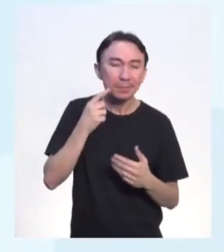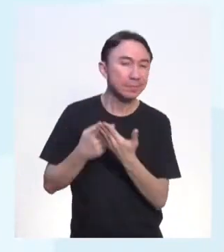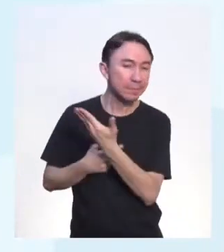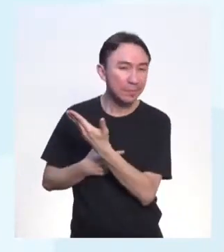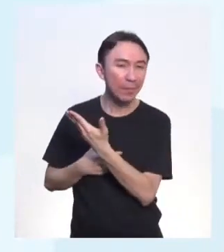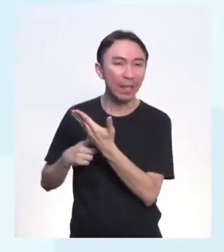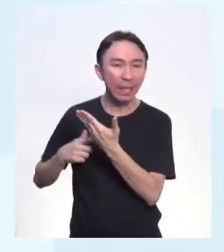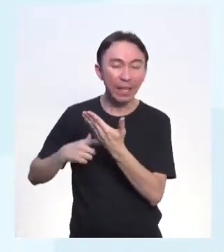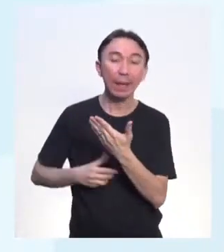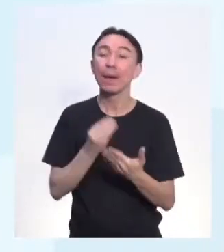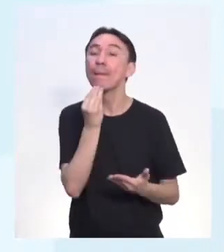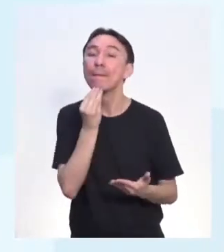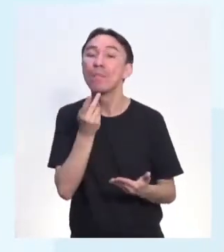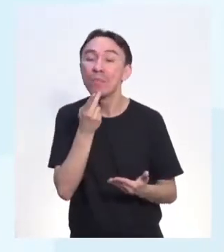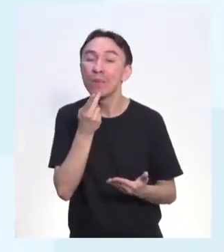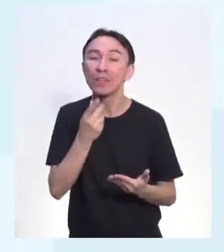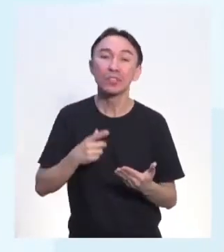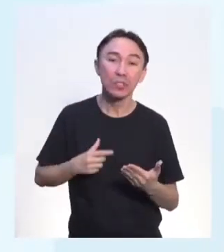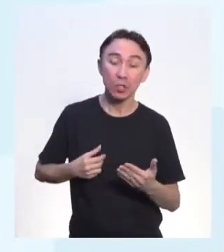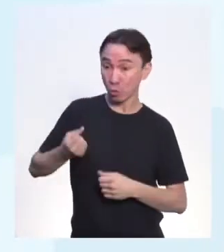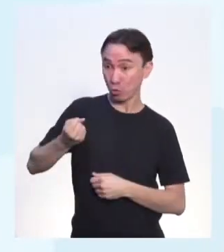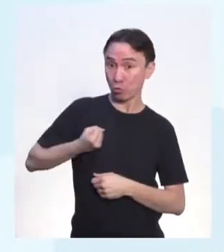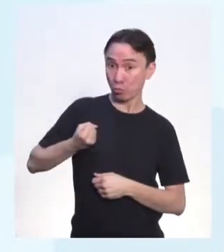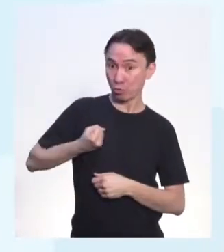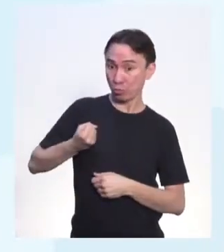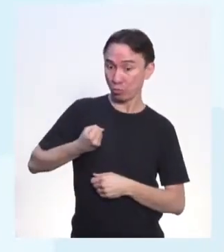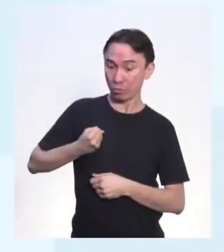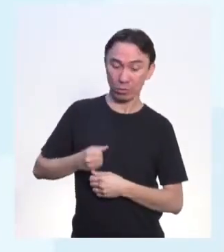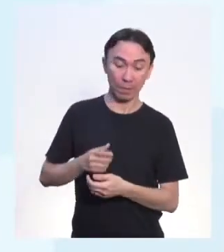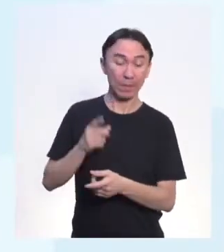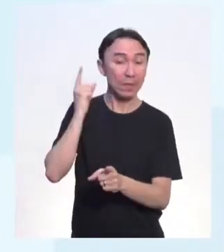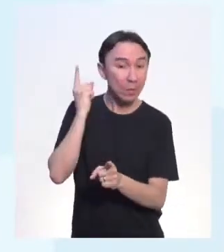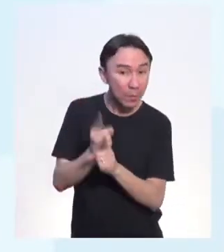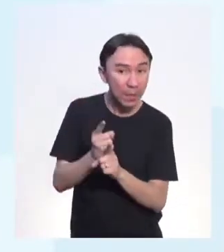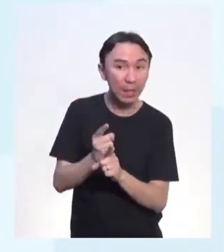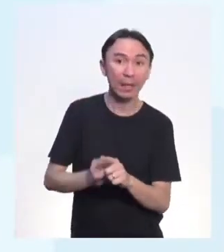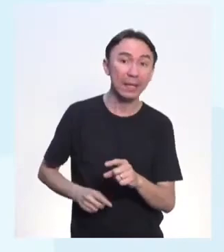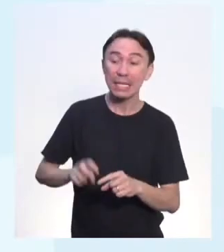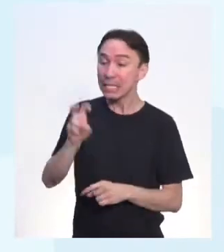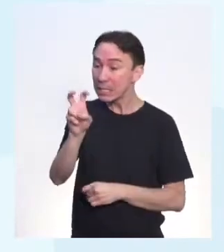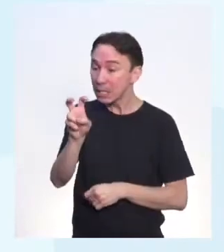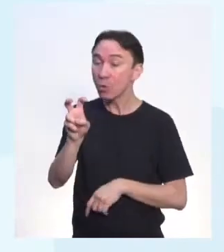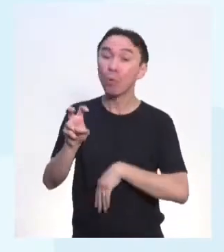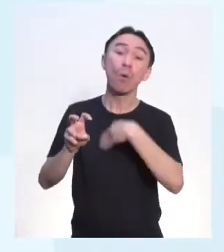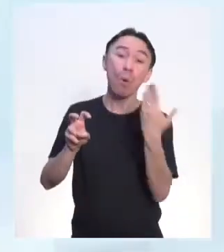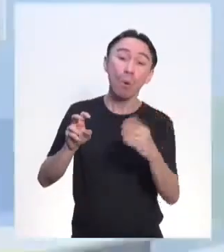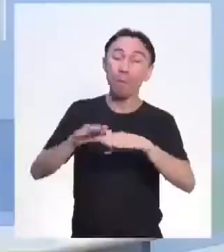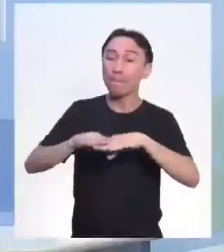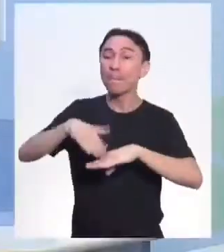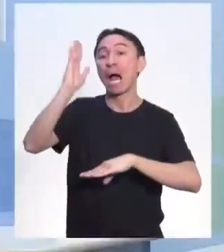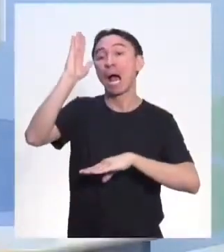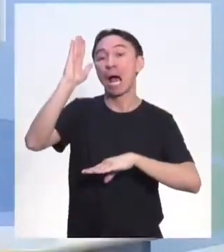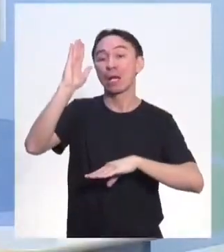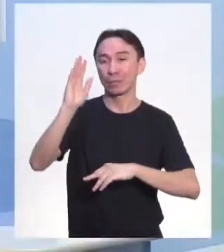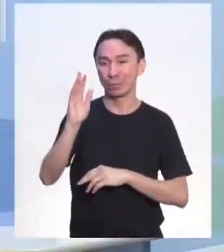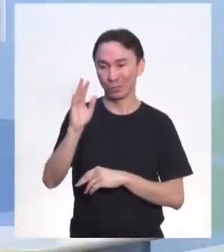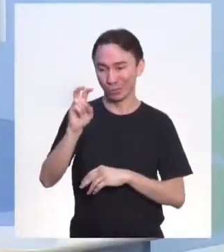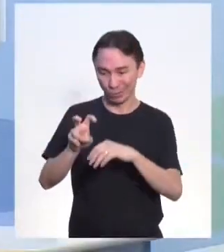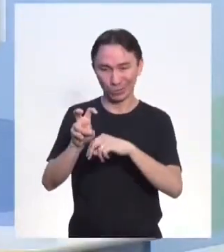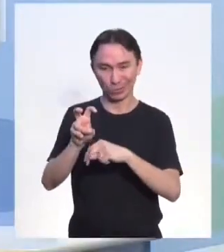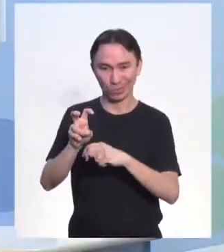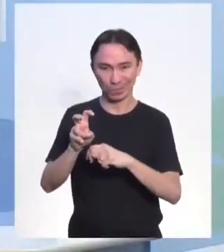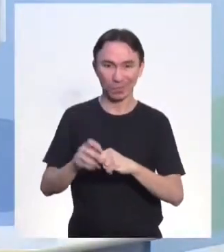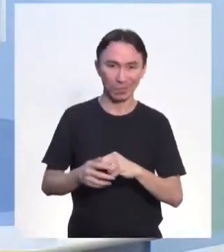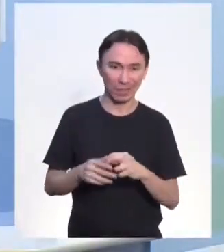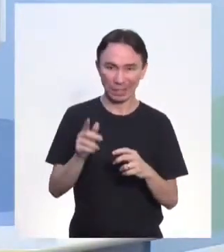um número maior ou igual a 5. Então, olhando para aqui, para as opções que a gente tem, ó. A gente tem do